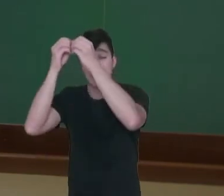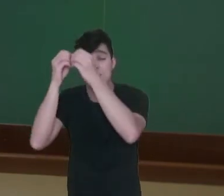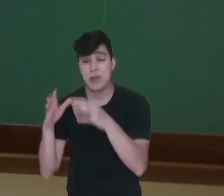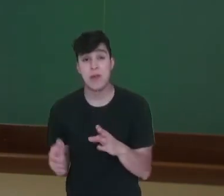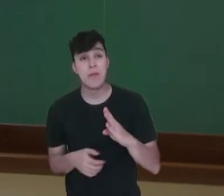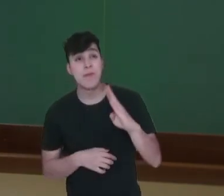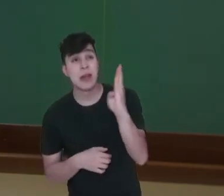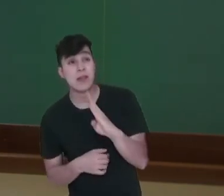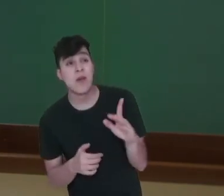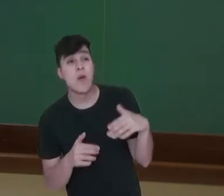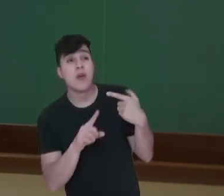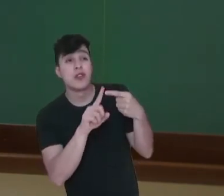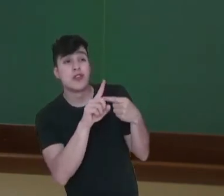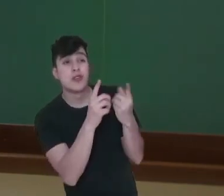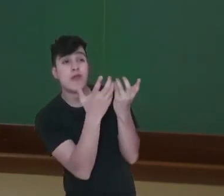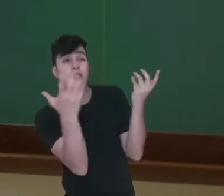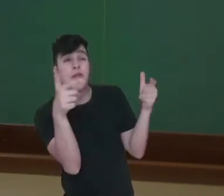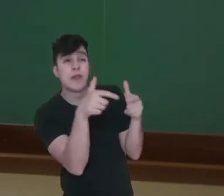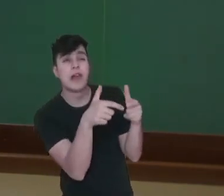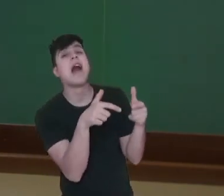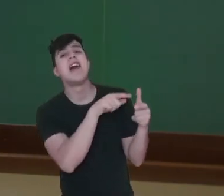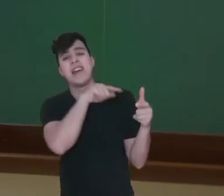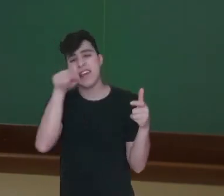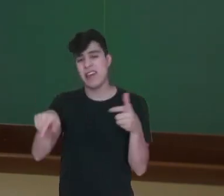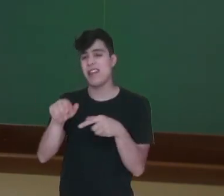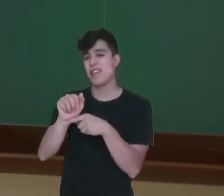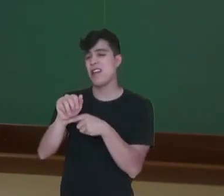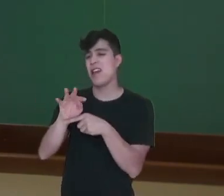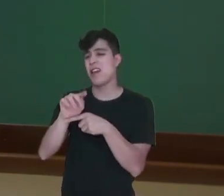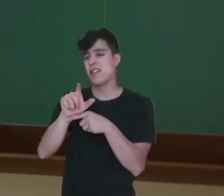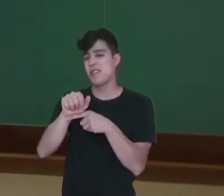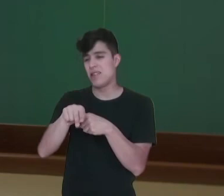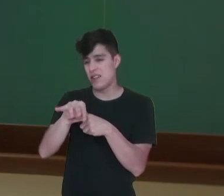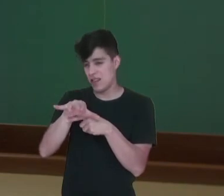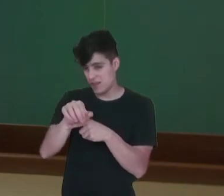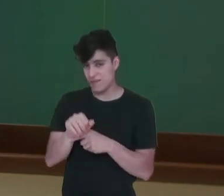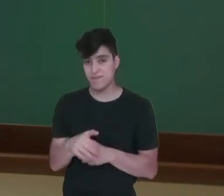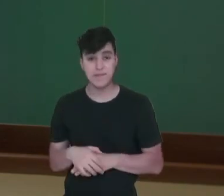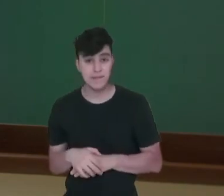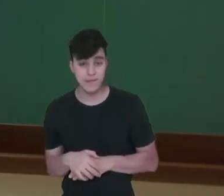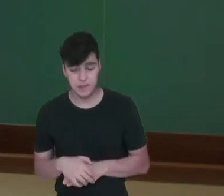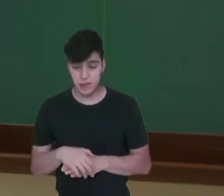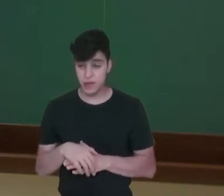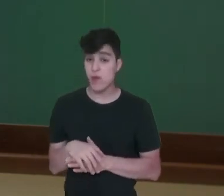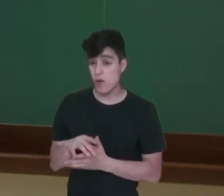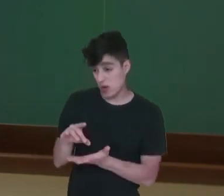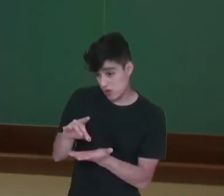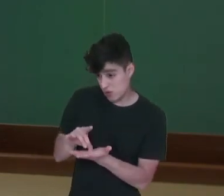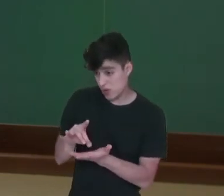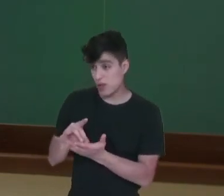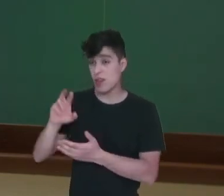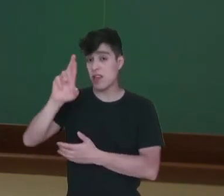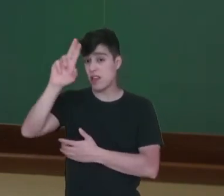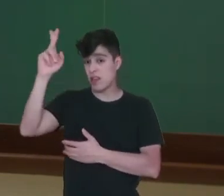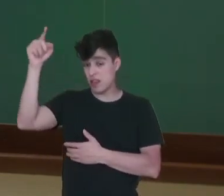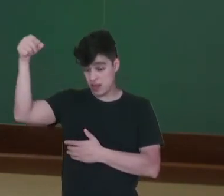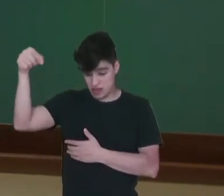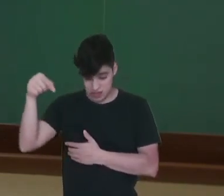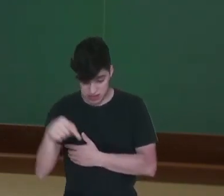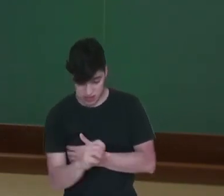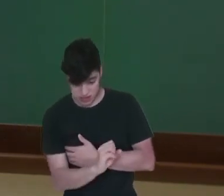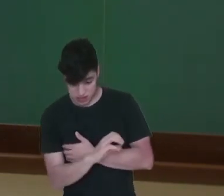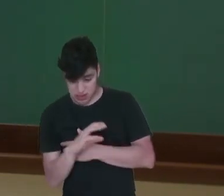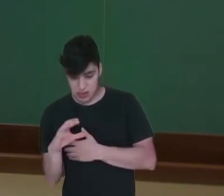brasileiras, né? Em função da forma de ocupação ali. Ela originalmente se estendia do Rio Grande do Norte até Santa